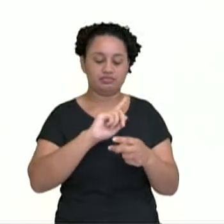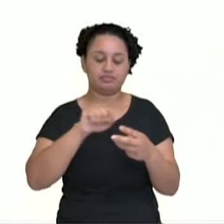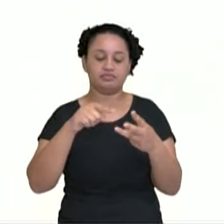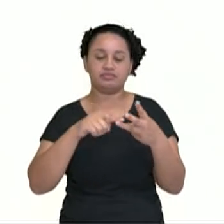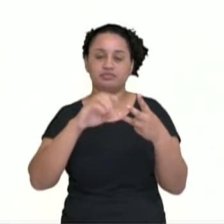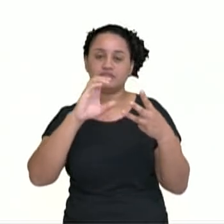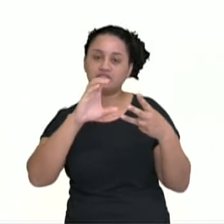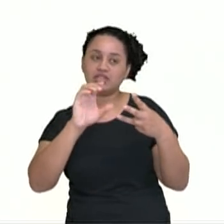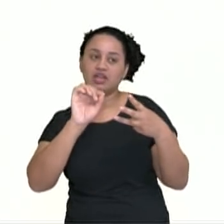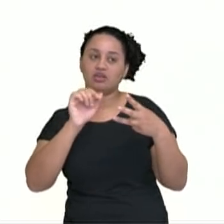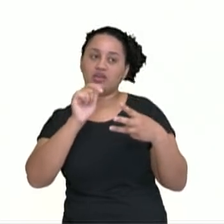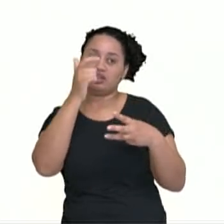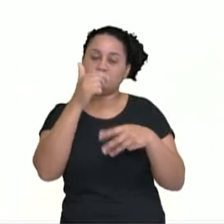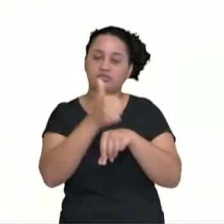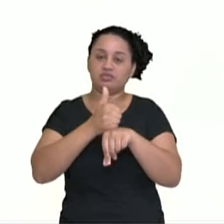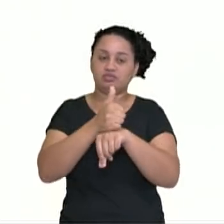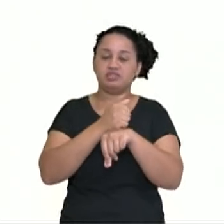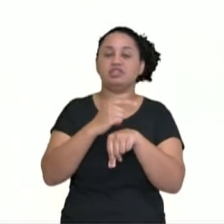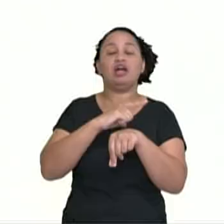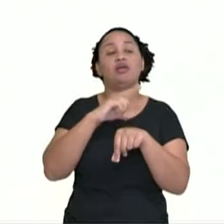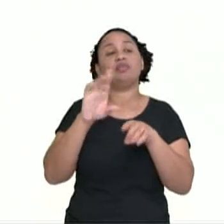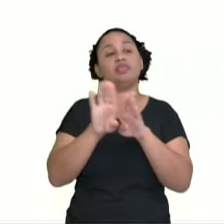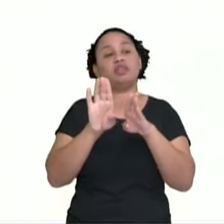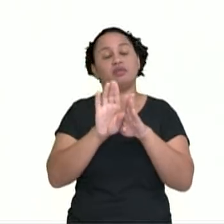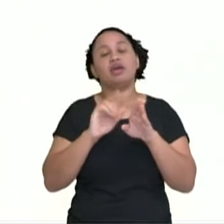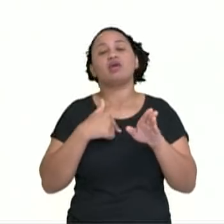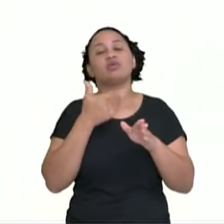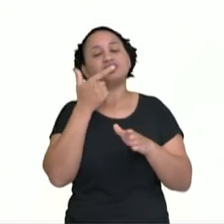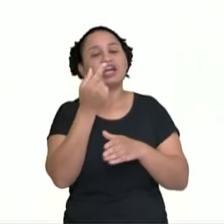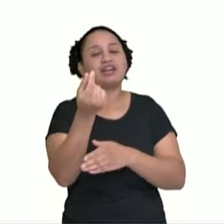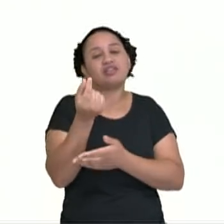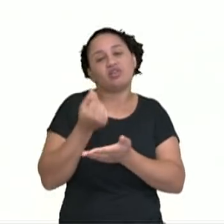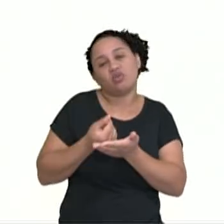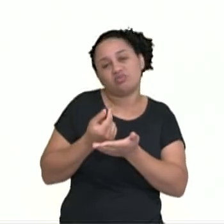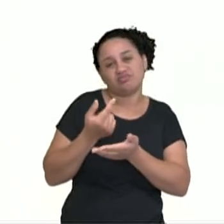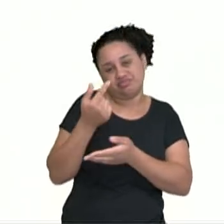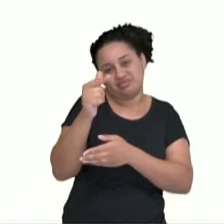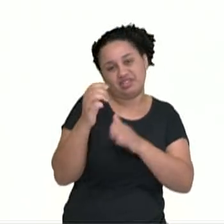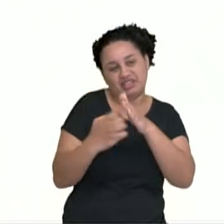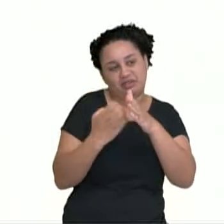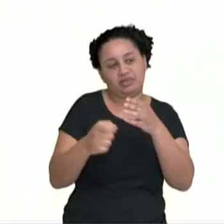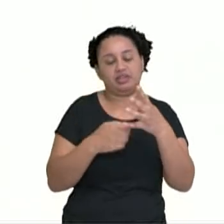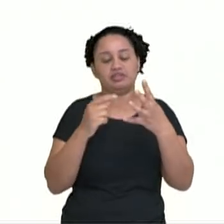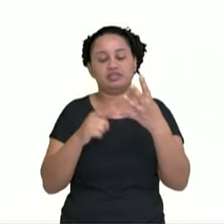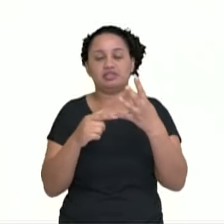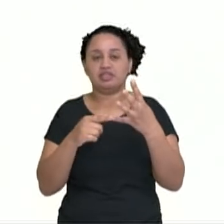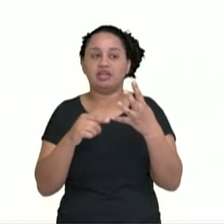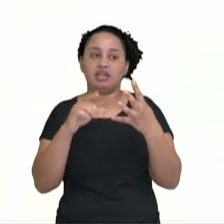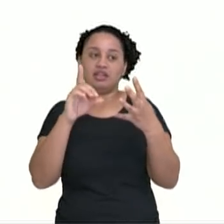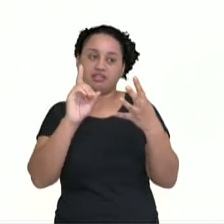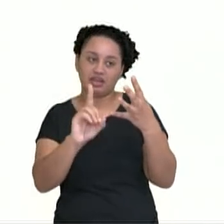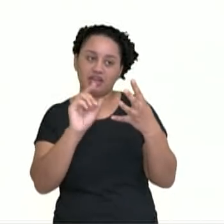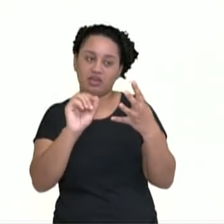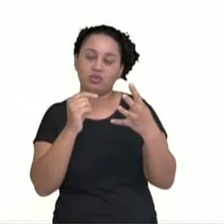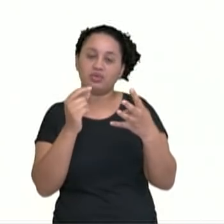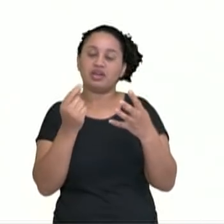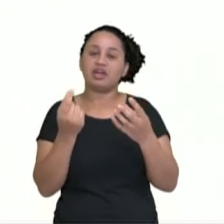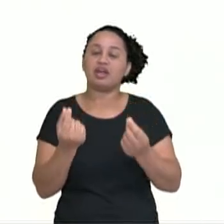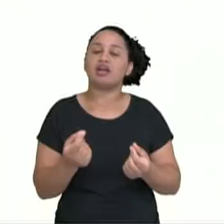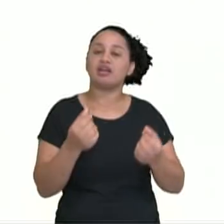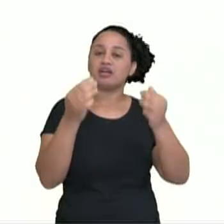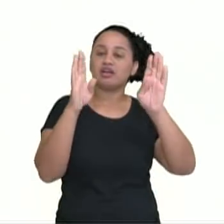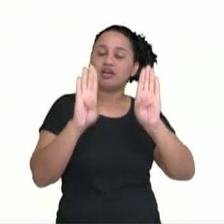os trabalhadores possuem participação nos lucros da fábrica. E letra D, a burguesia controla